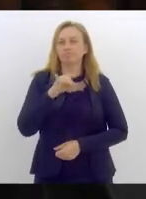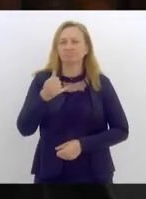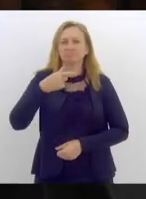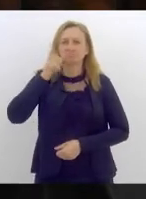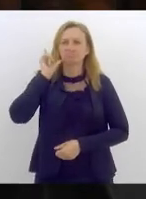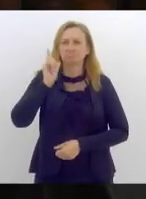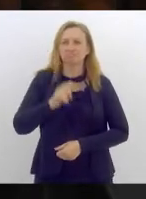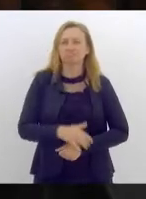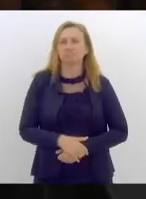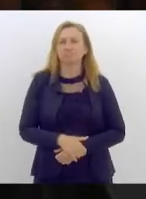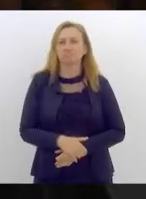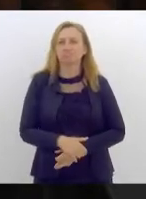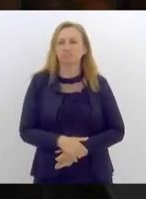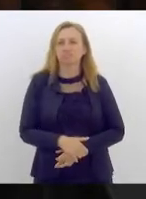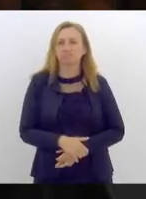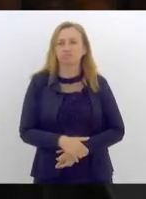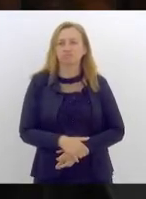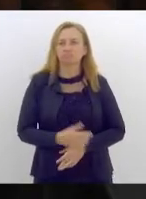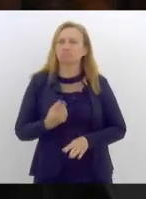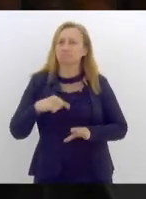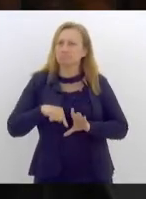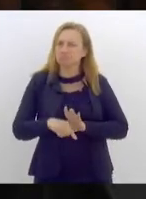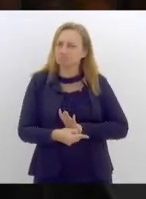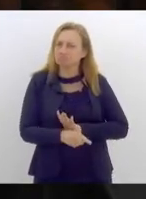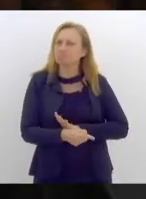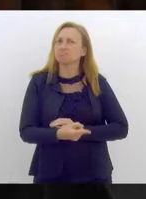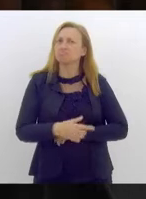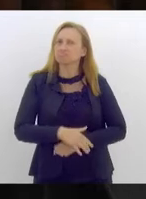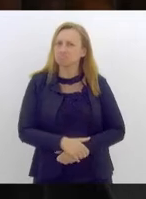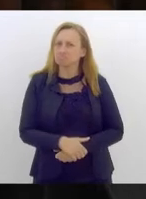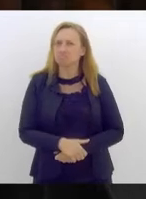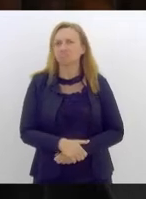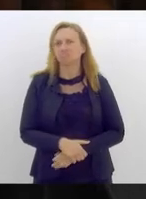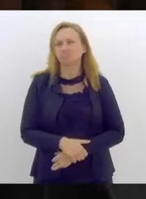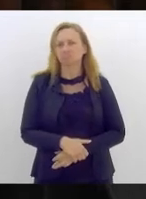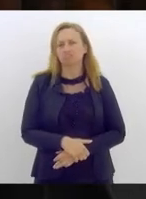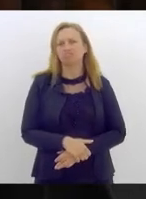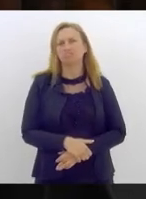ontem foi profundamente movimentado